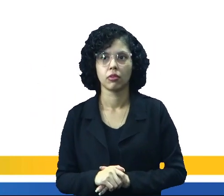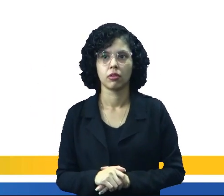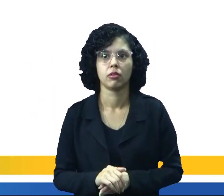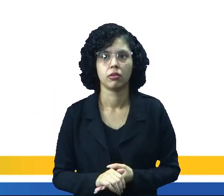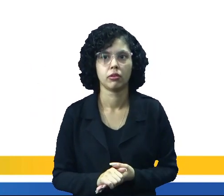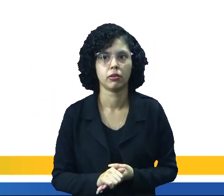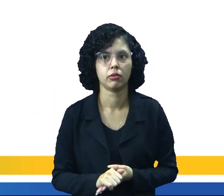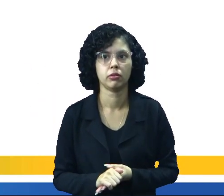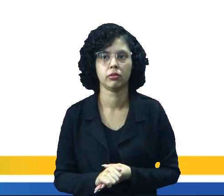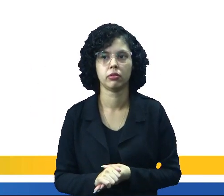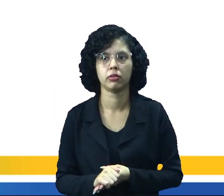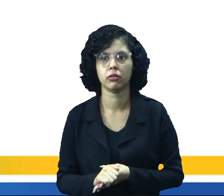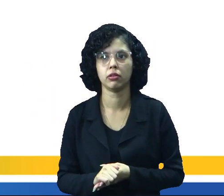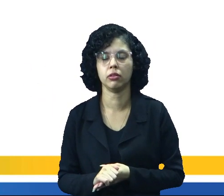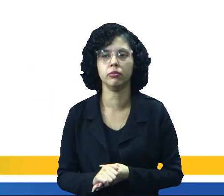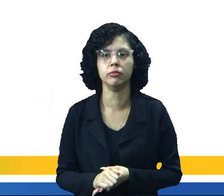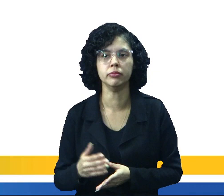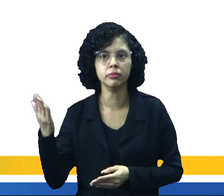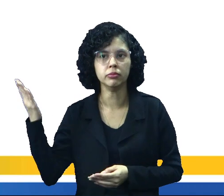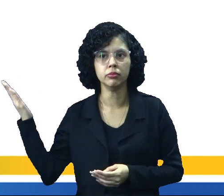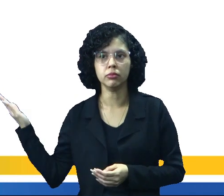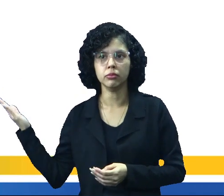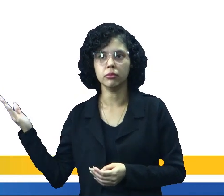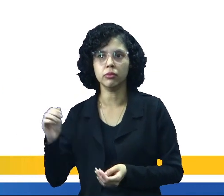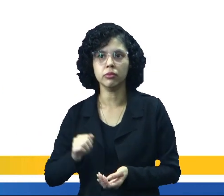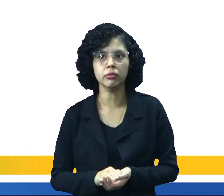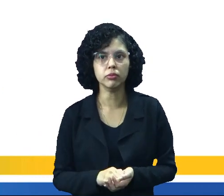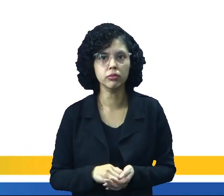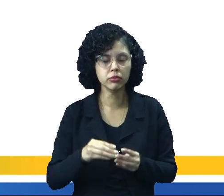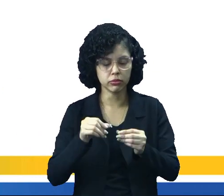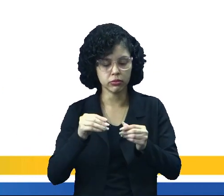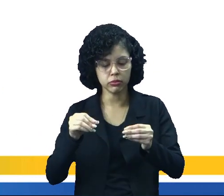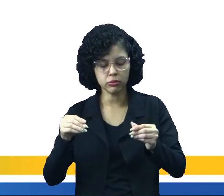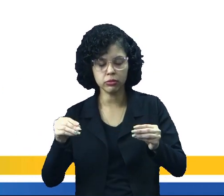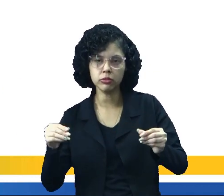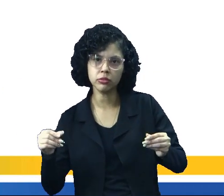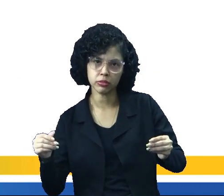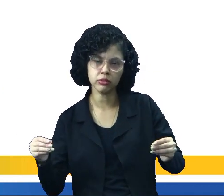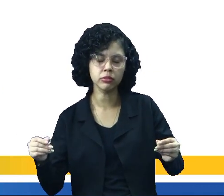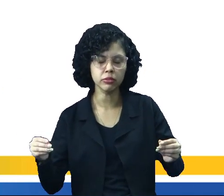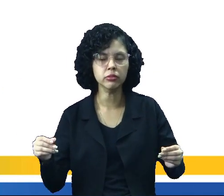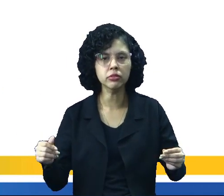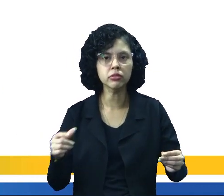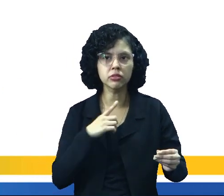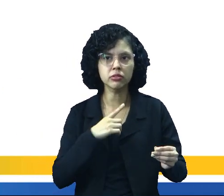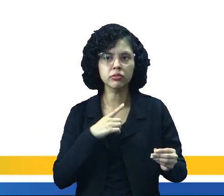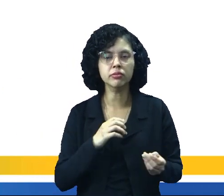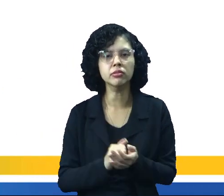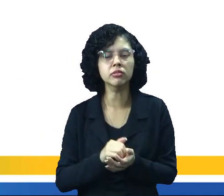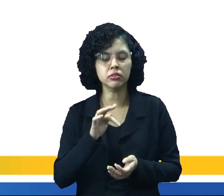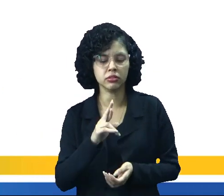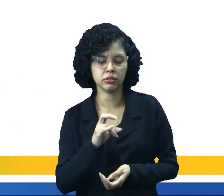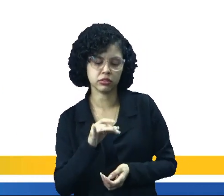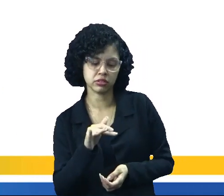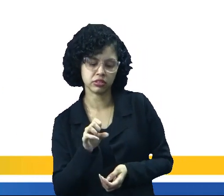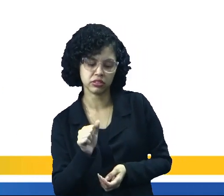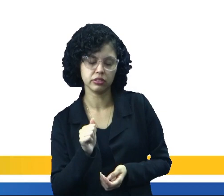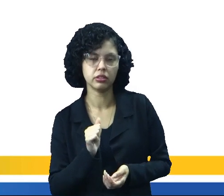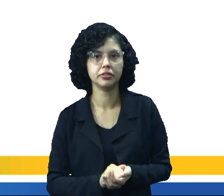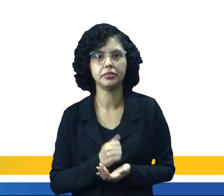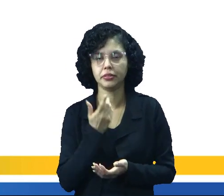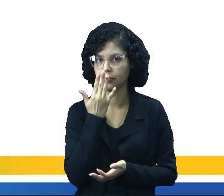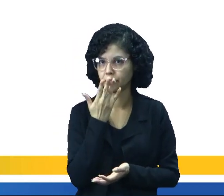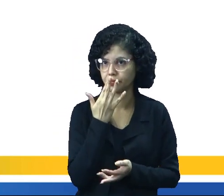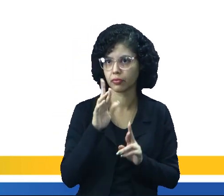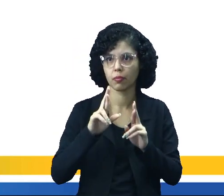vamos voltar aqui, veja que nós temos aqui uma textura, né? Nós temos formas, nós temos